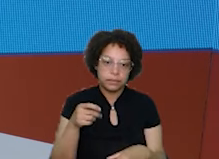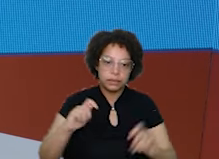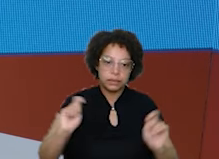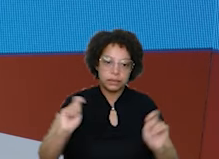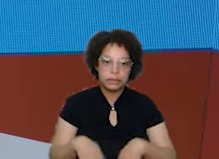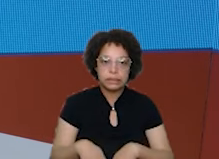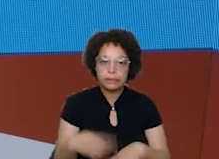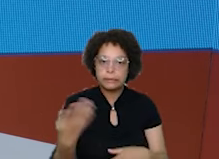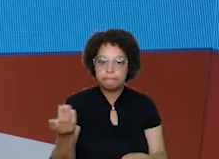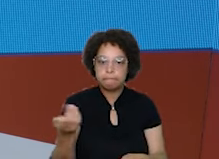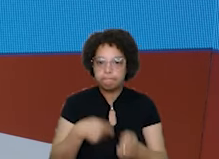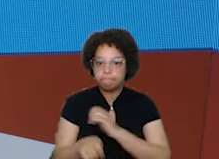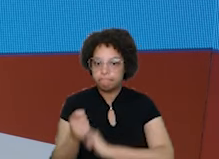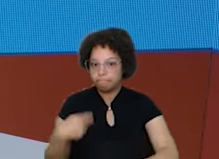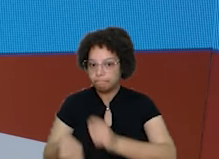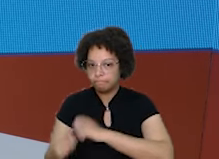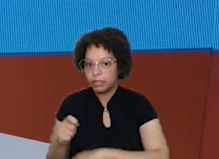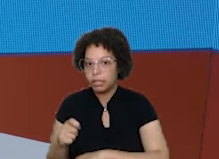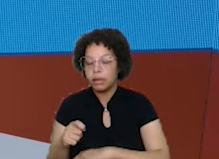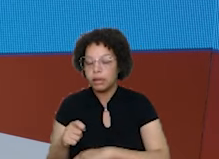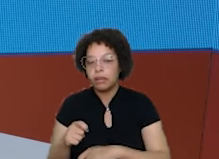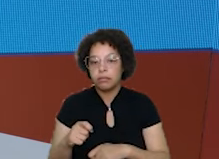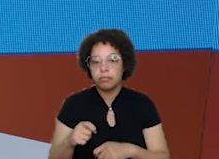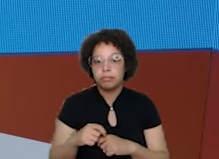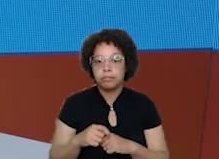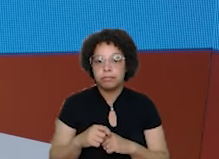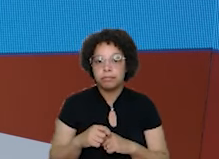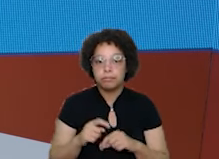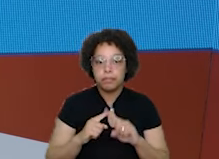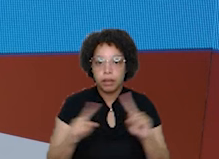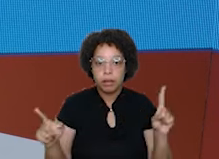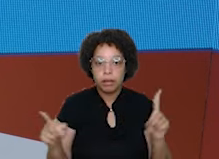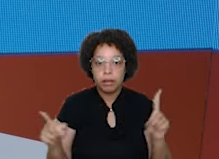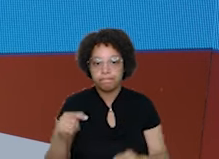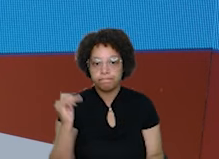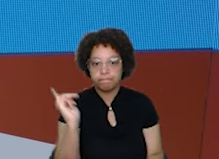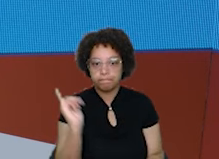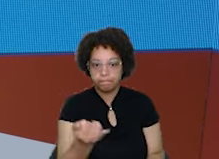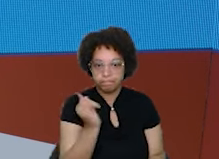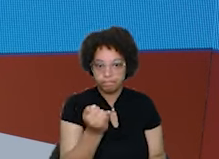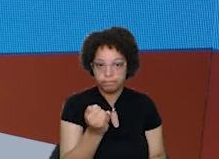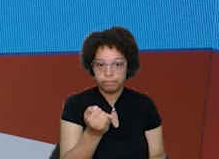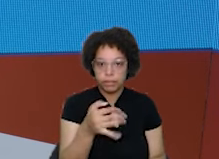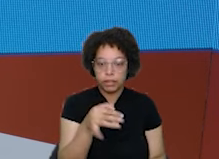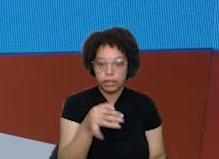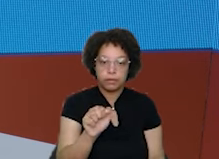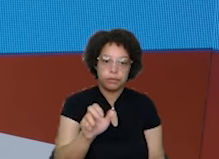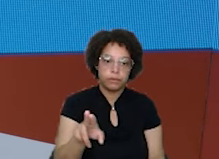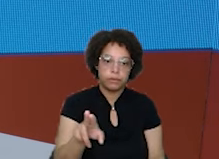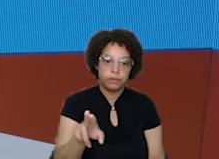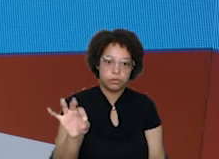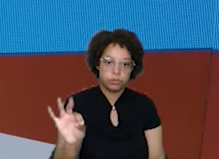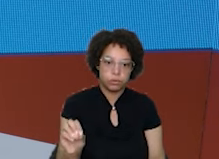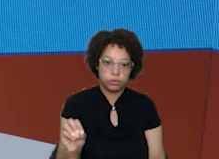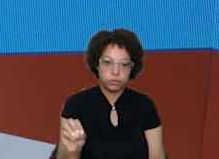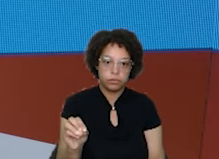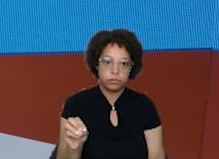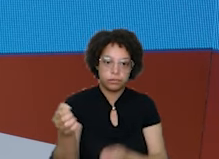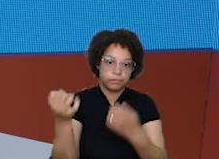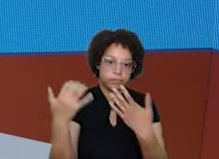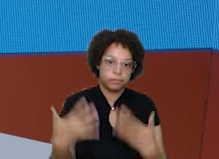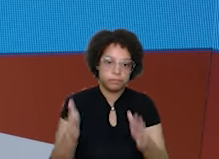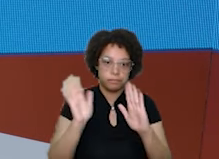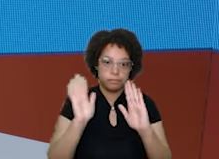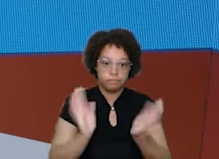remunerado e para remunerar o sócios e tal mas o eh ter indicadores o falso comentou agora há pouco